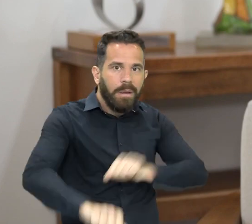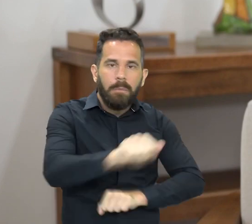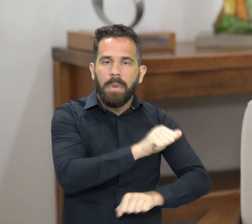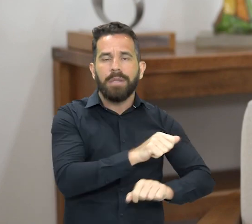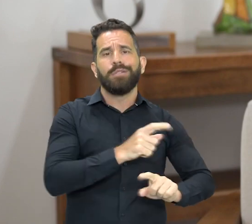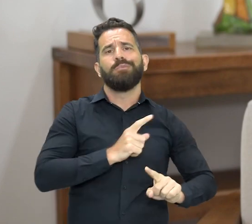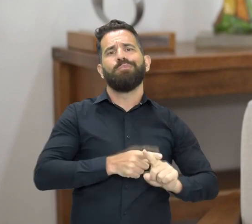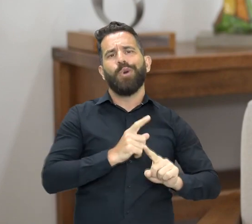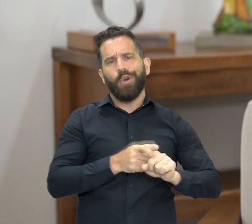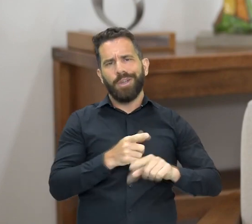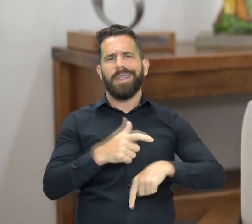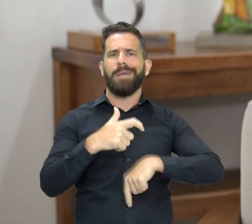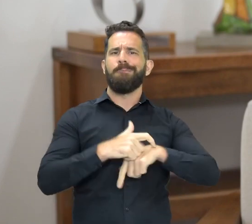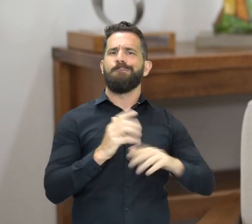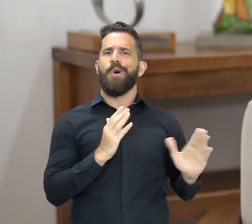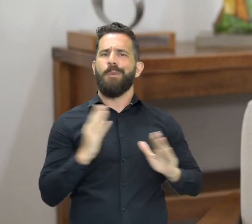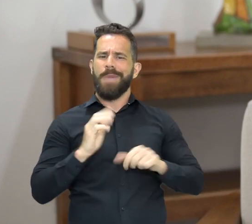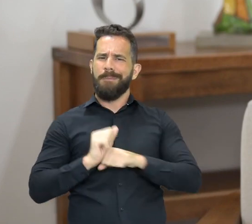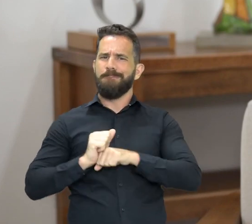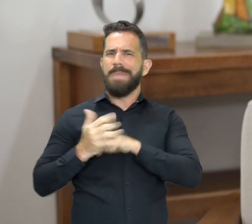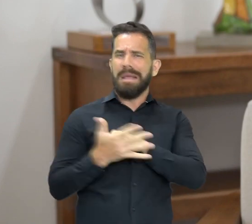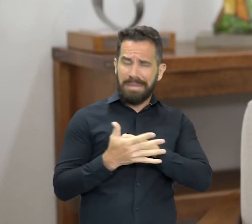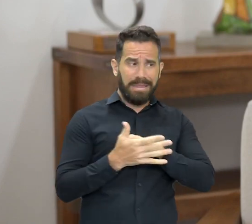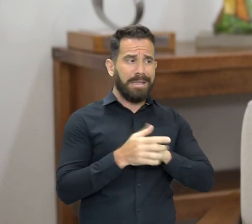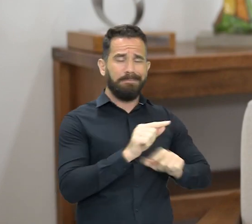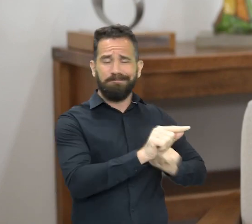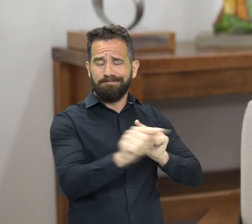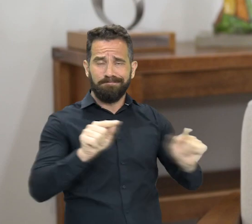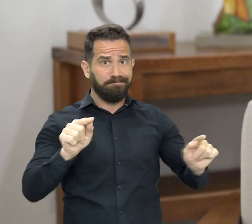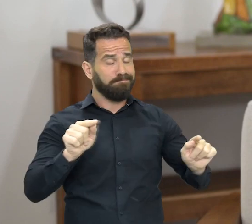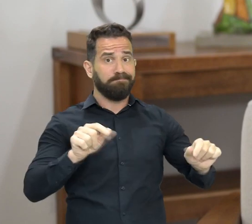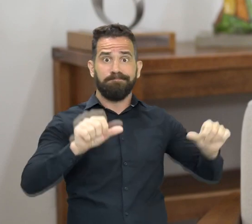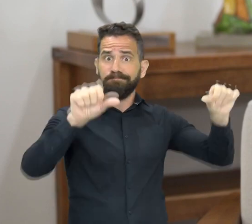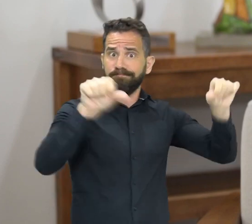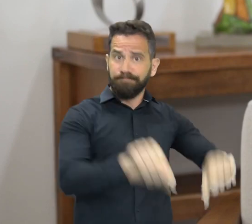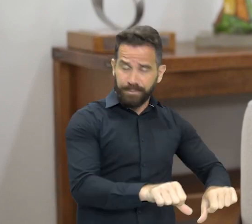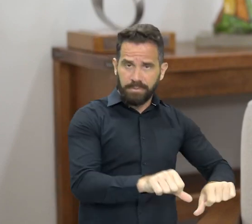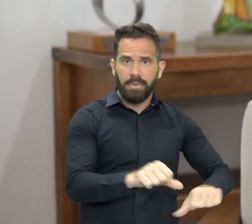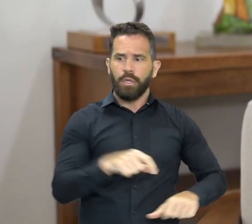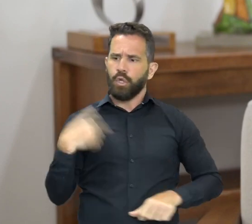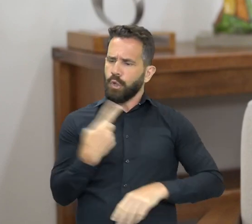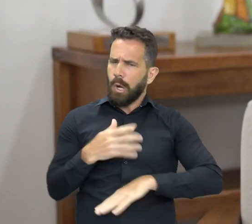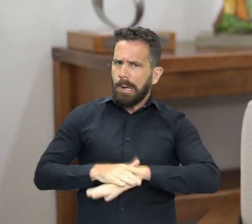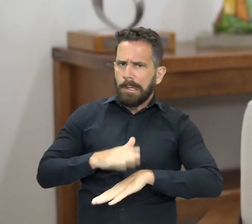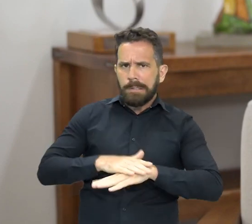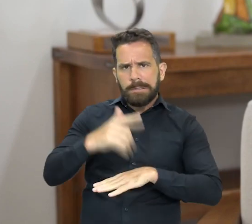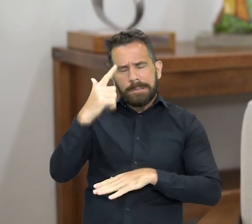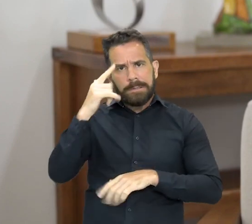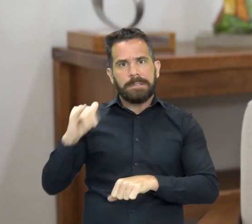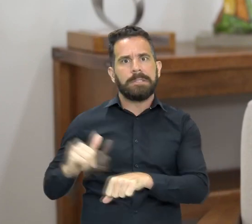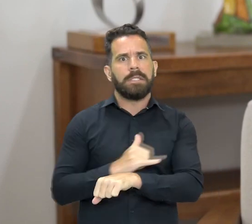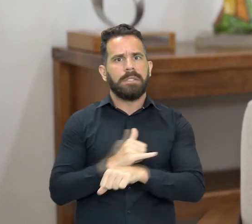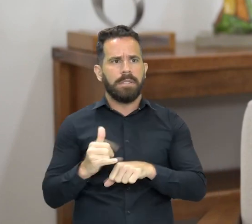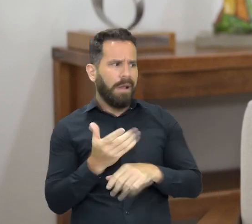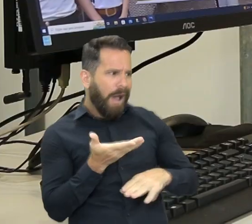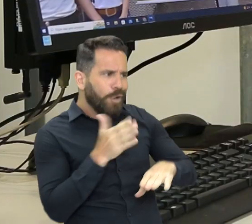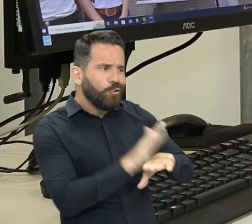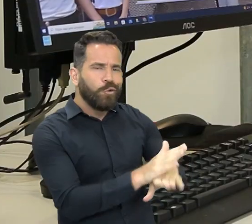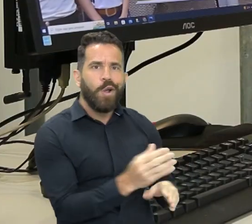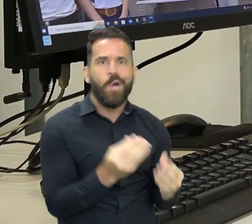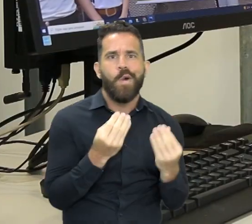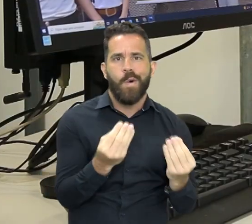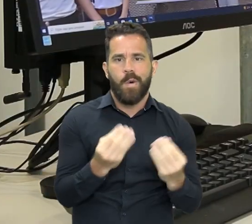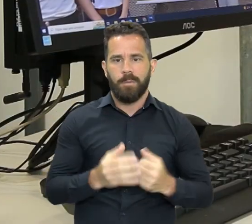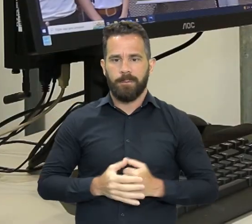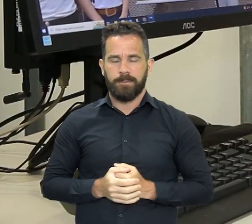condição econômica, que foi alinhada à pandemia, nós começamos a pensar o que a gente pode fazer por essas famílias. Então,